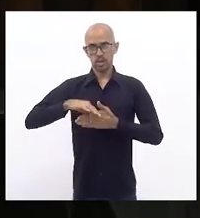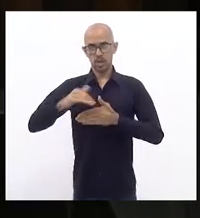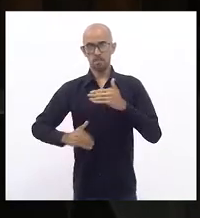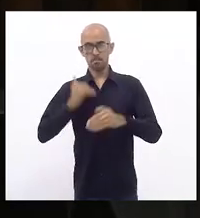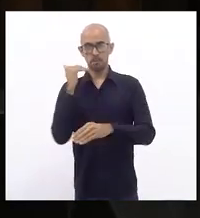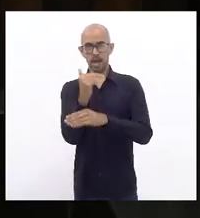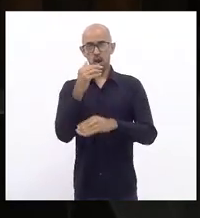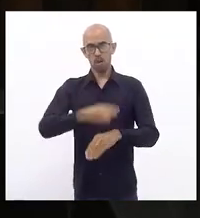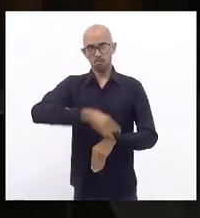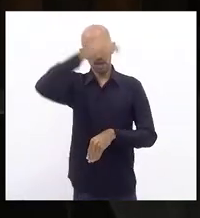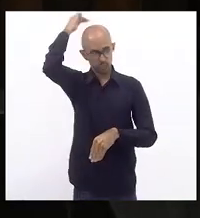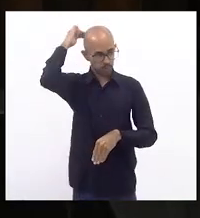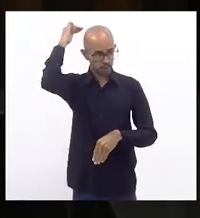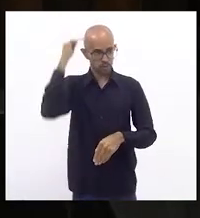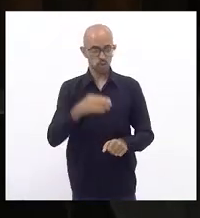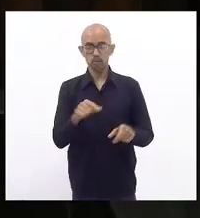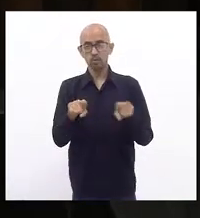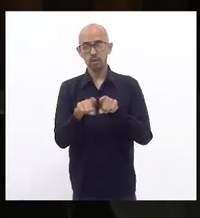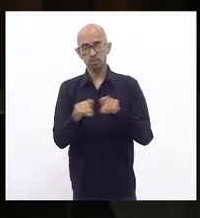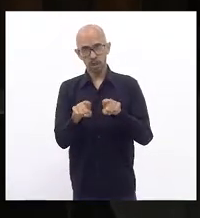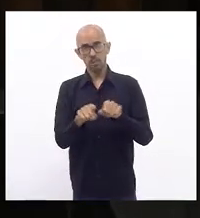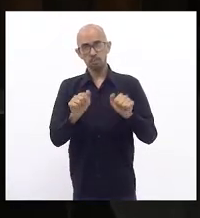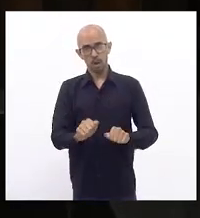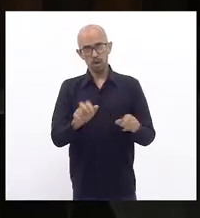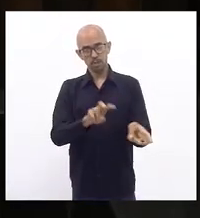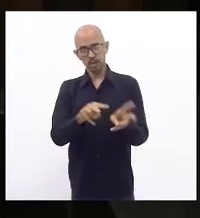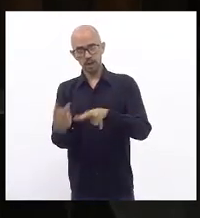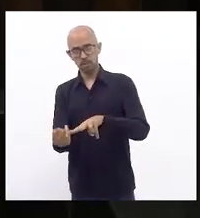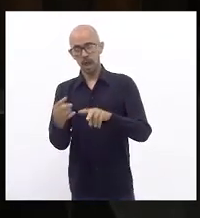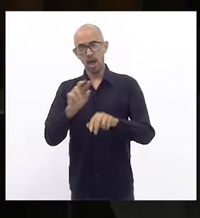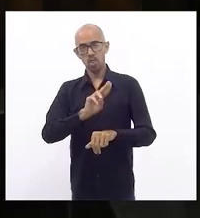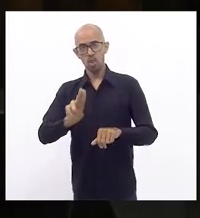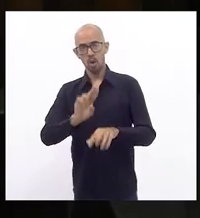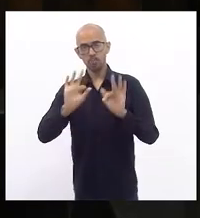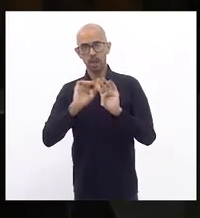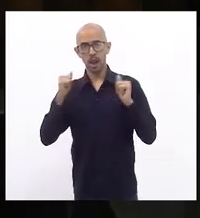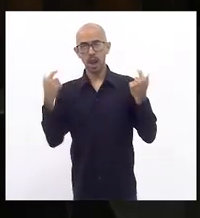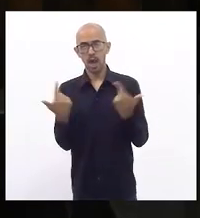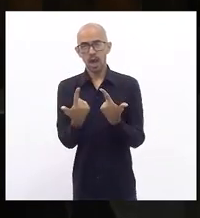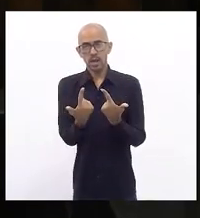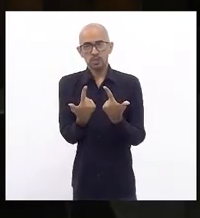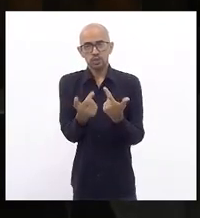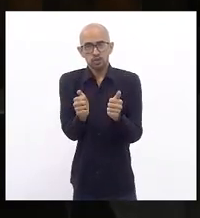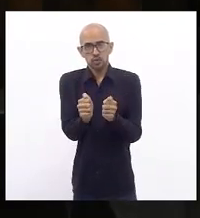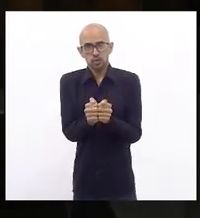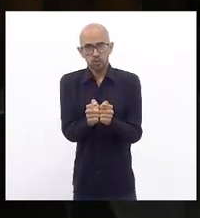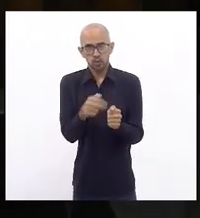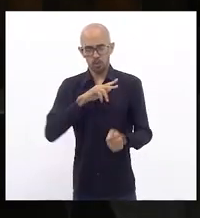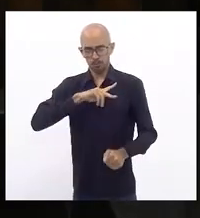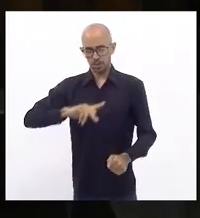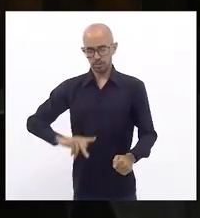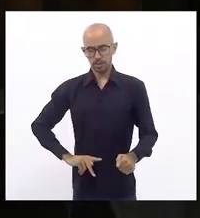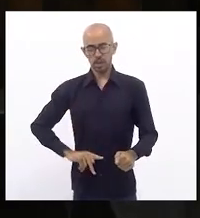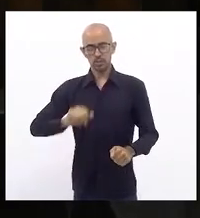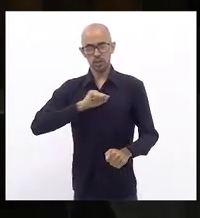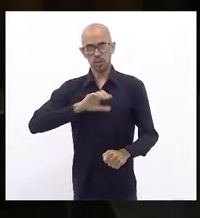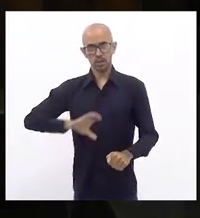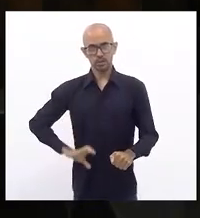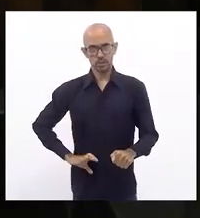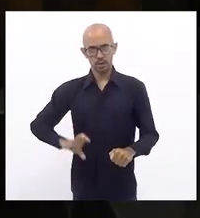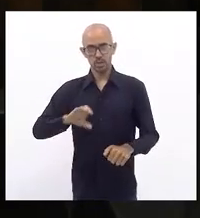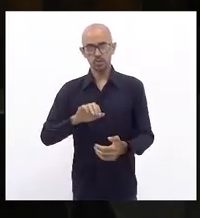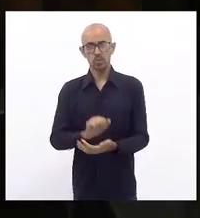Márcio Pacheco, possa encaminhar em nome da Alerj, junto com o presidente dessa casa, André